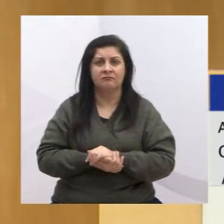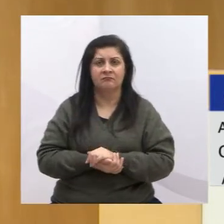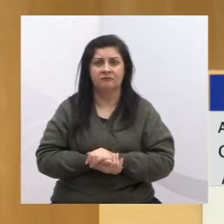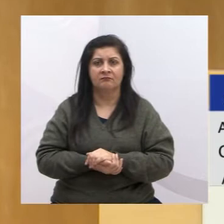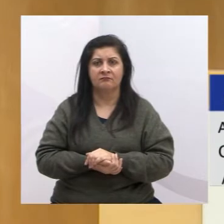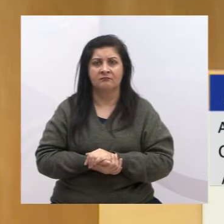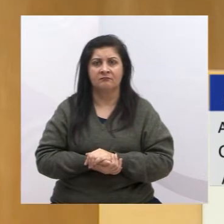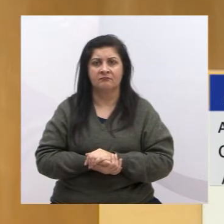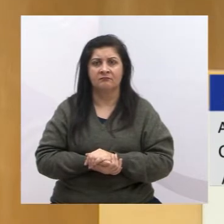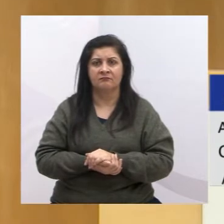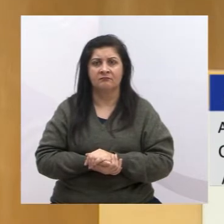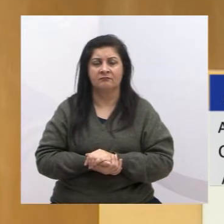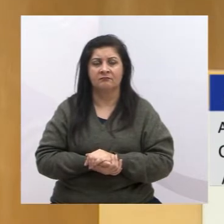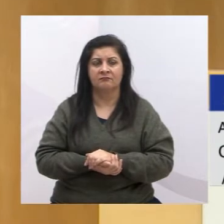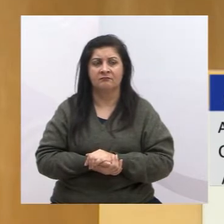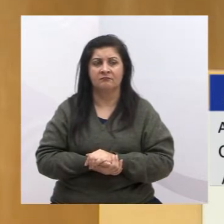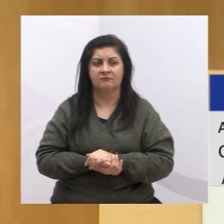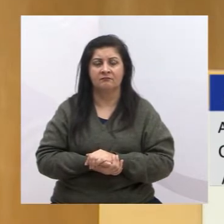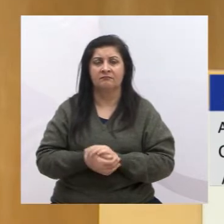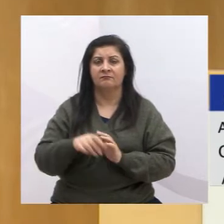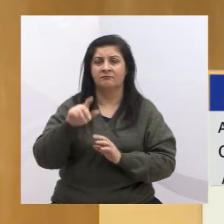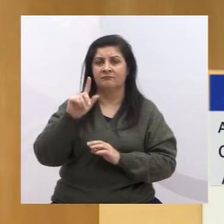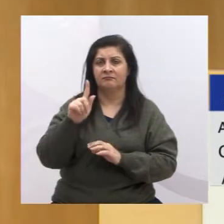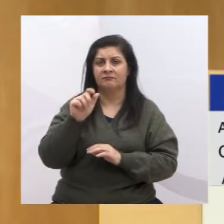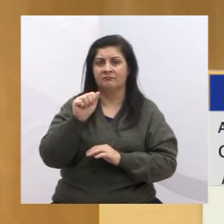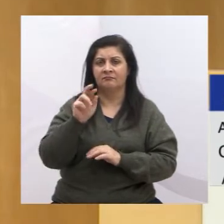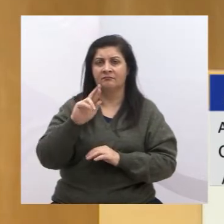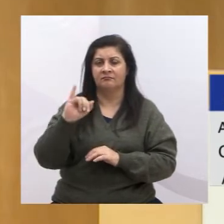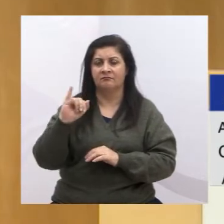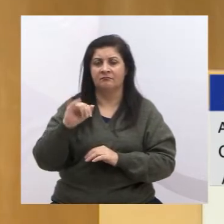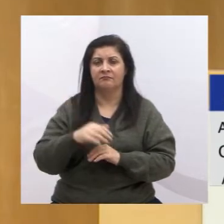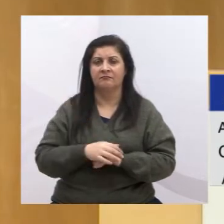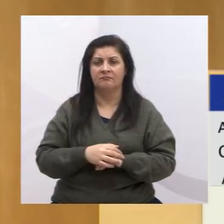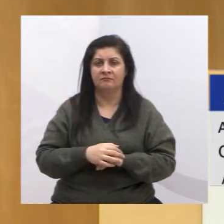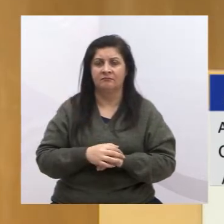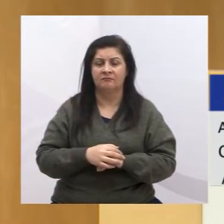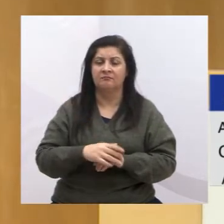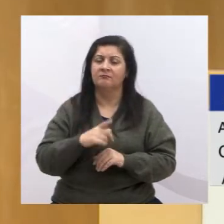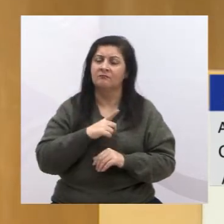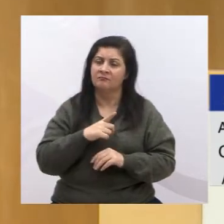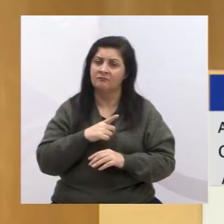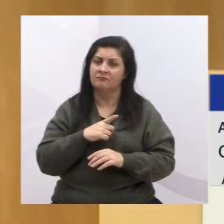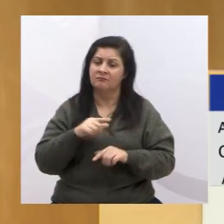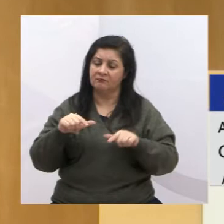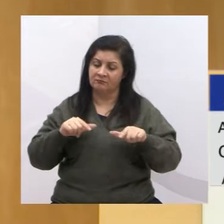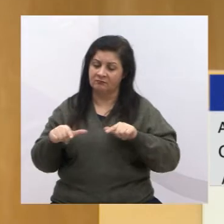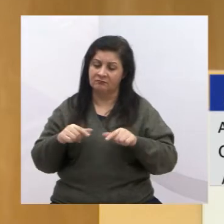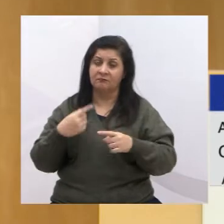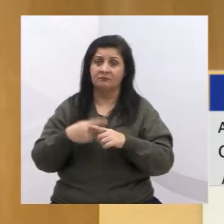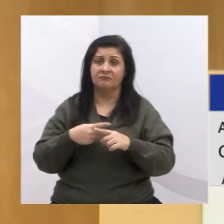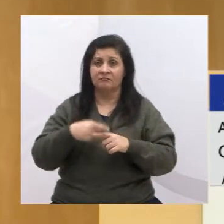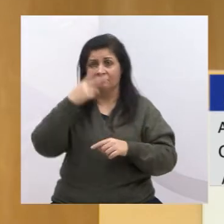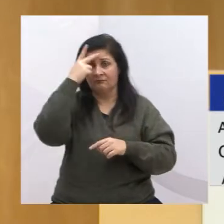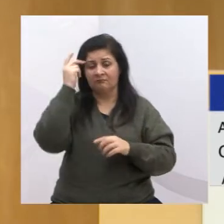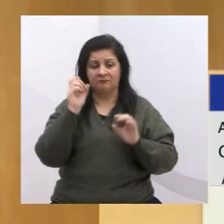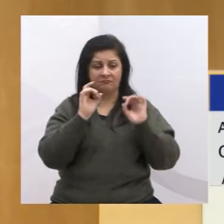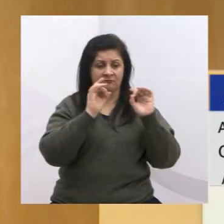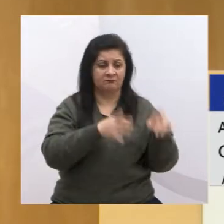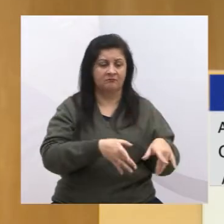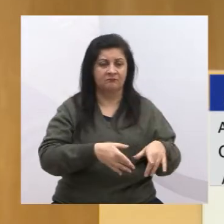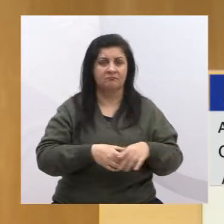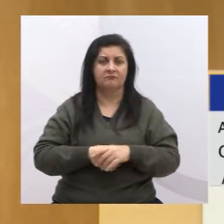Mesmo os garis, eles têm um emprego ali porque alguém joga o lixo.